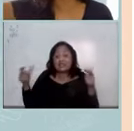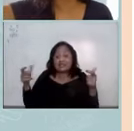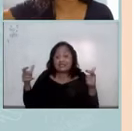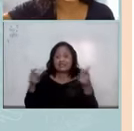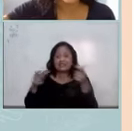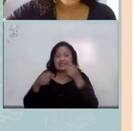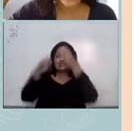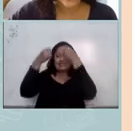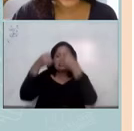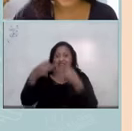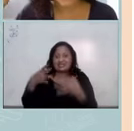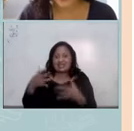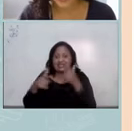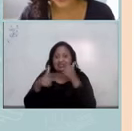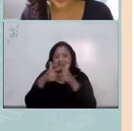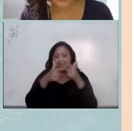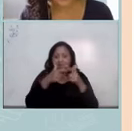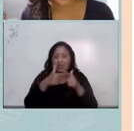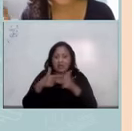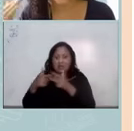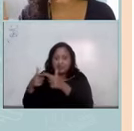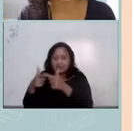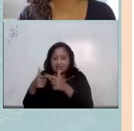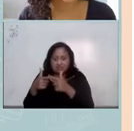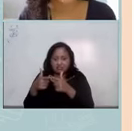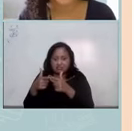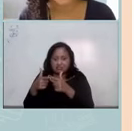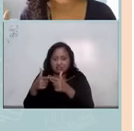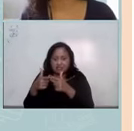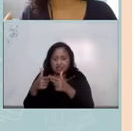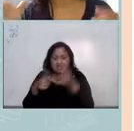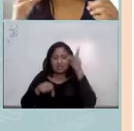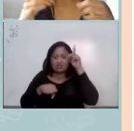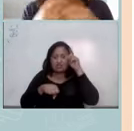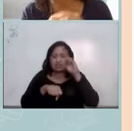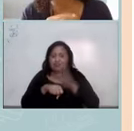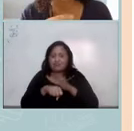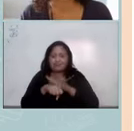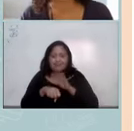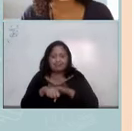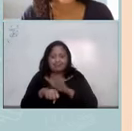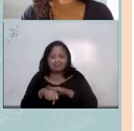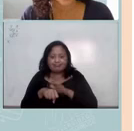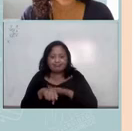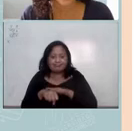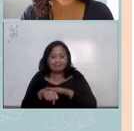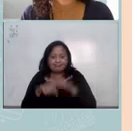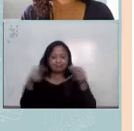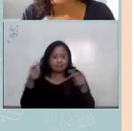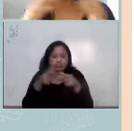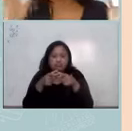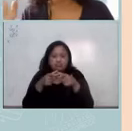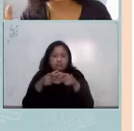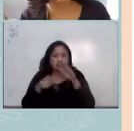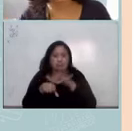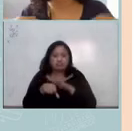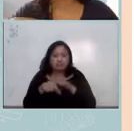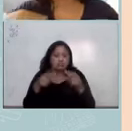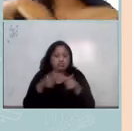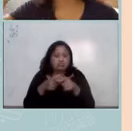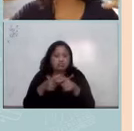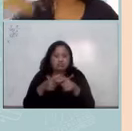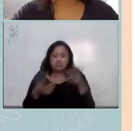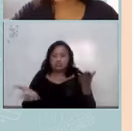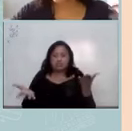aumento expressivo do número de casos de uma determinada doença em um curto período de tempo. Então, de